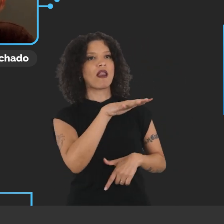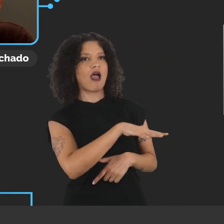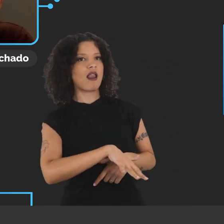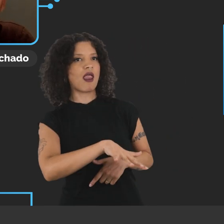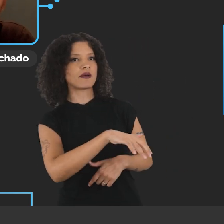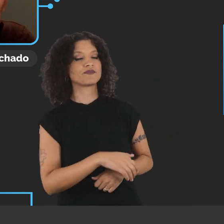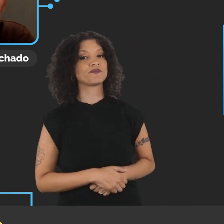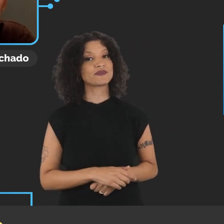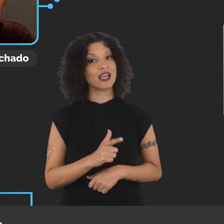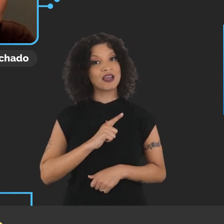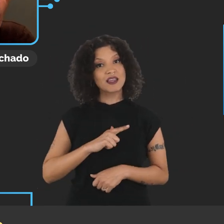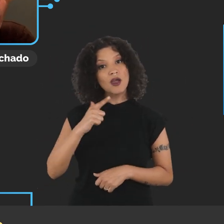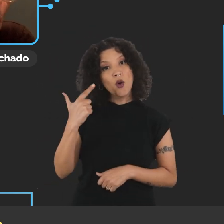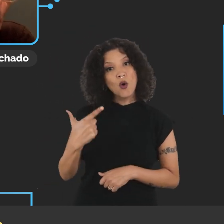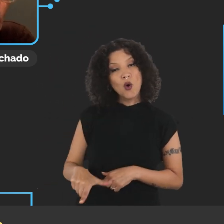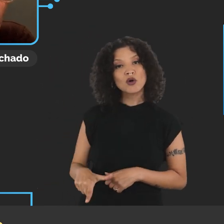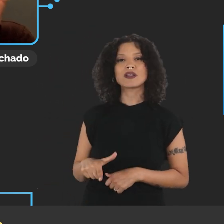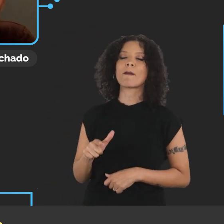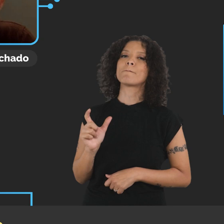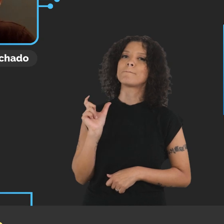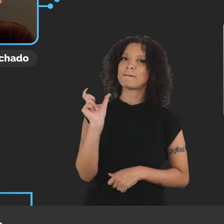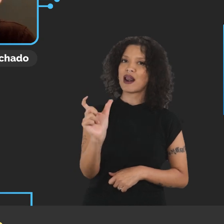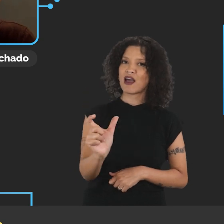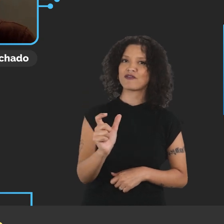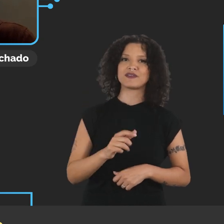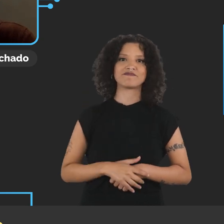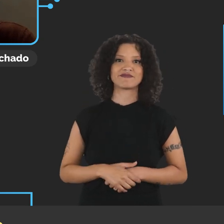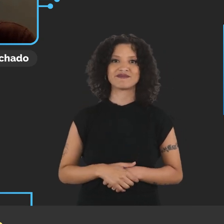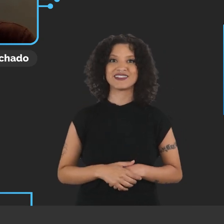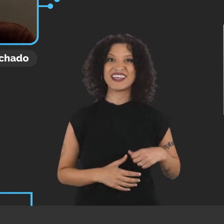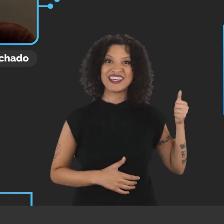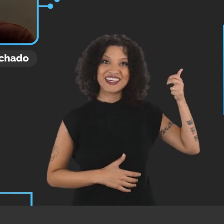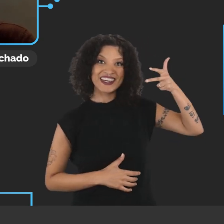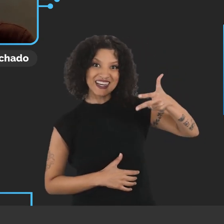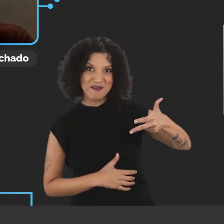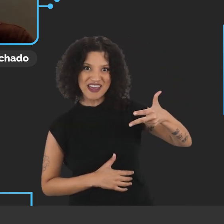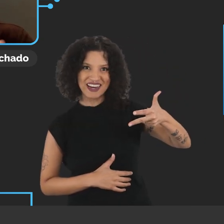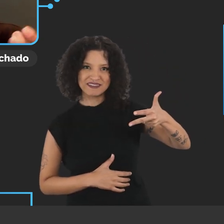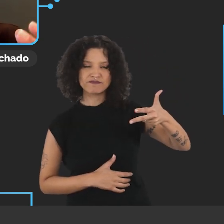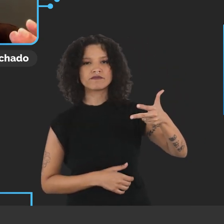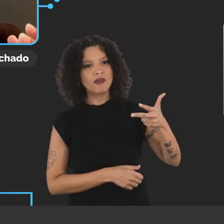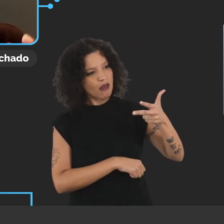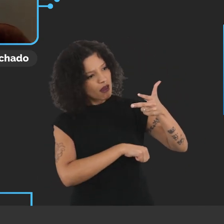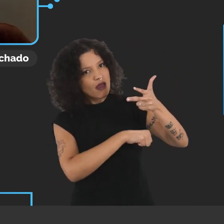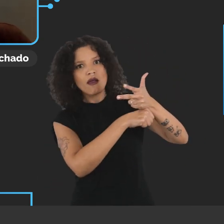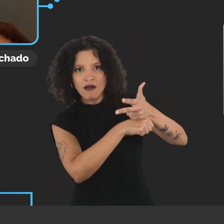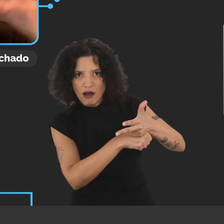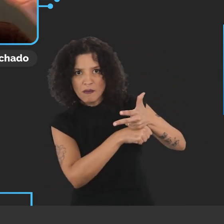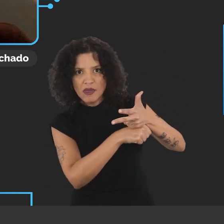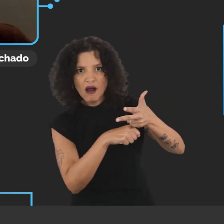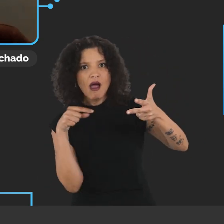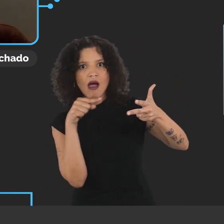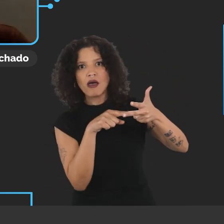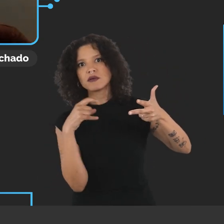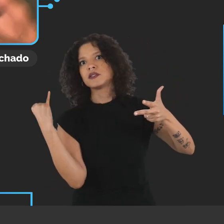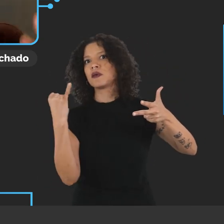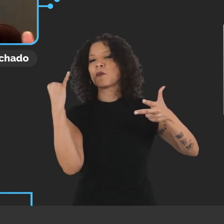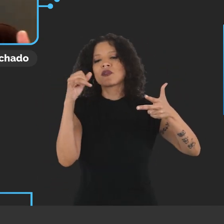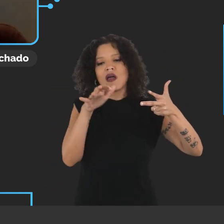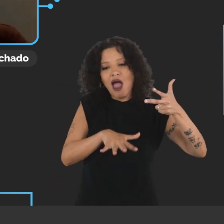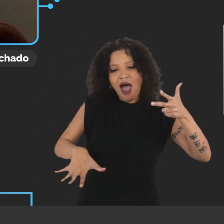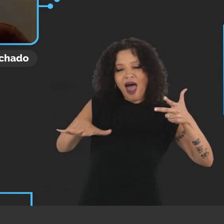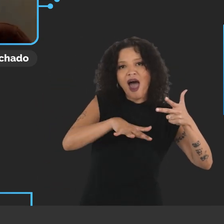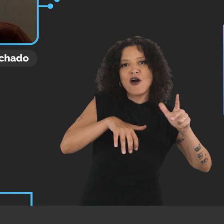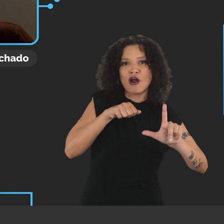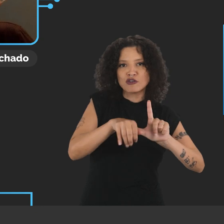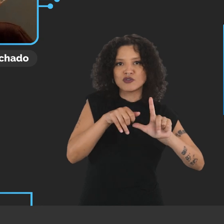deficiência. E aí a gente vem para outra palavrinha, né? Câmera, né? Câmera é o objeto mais